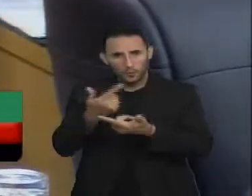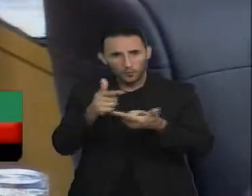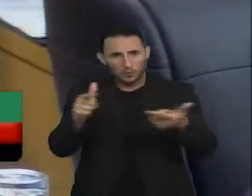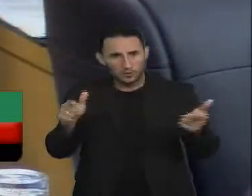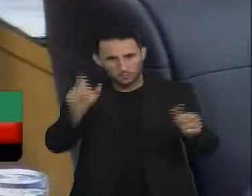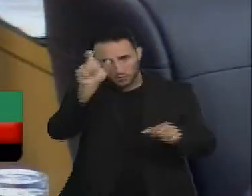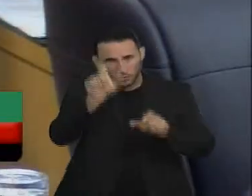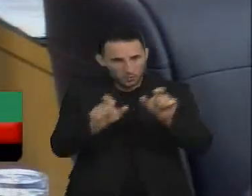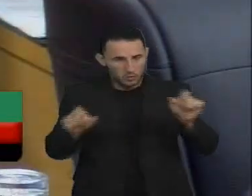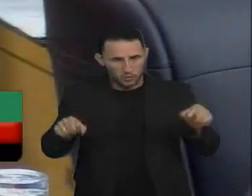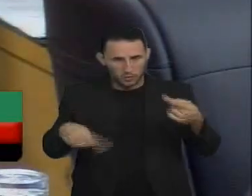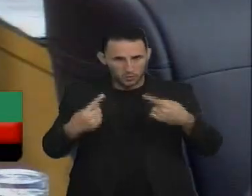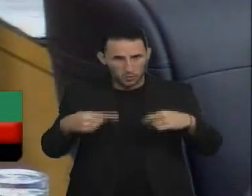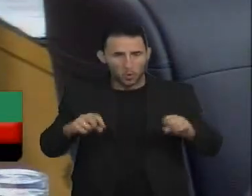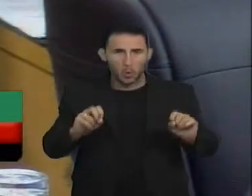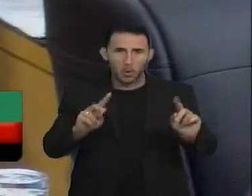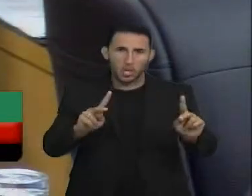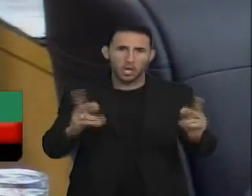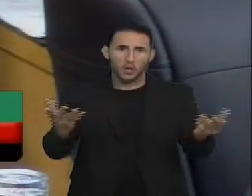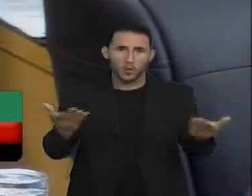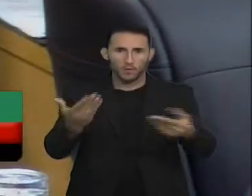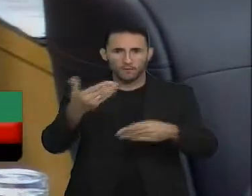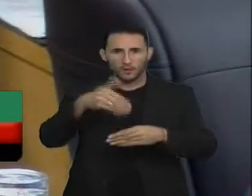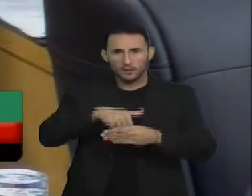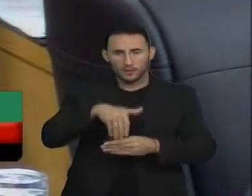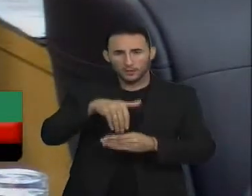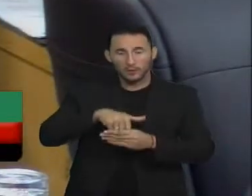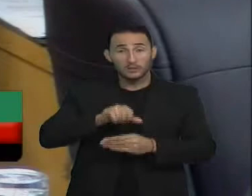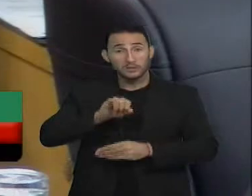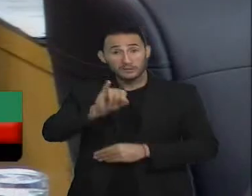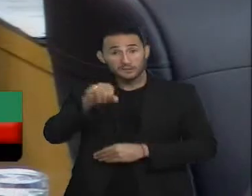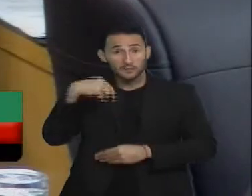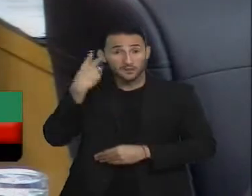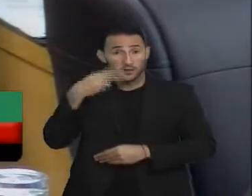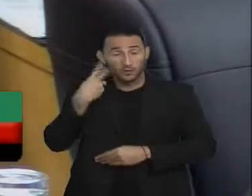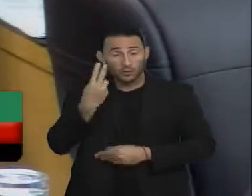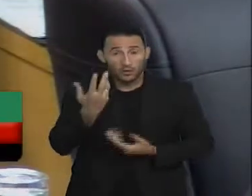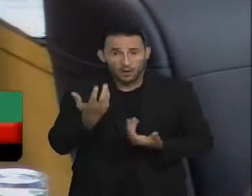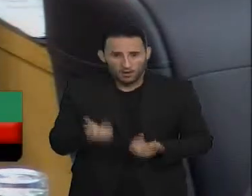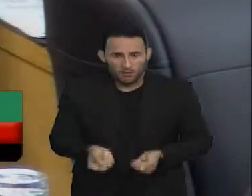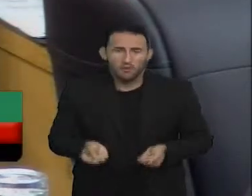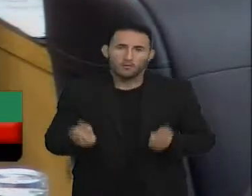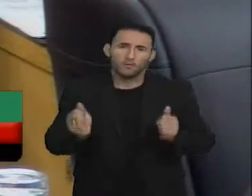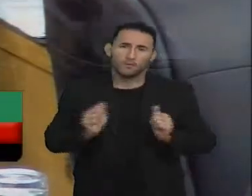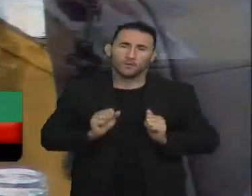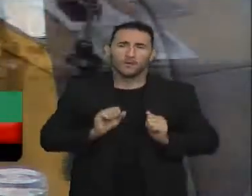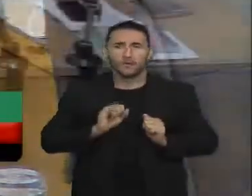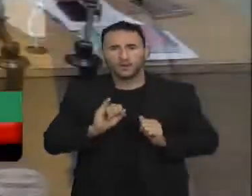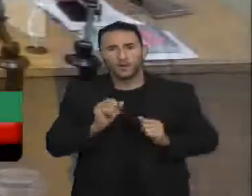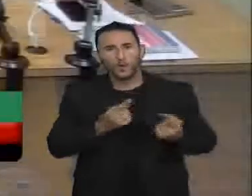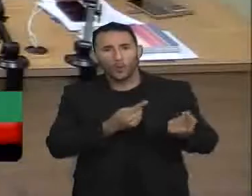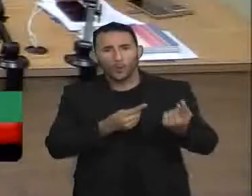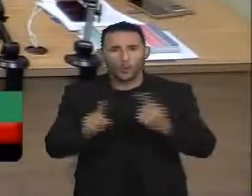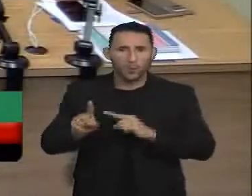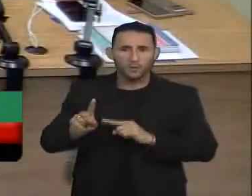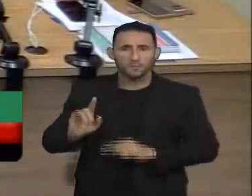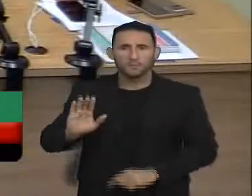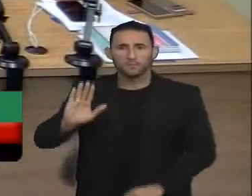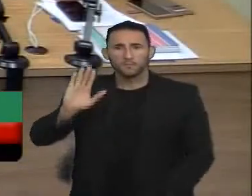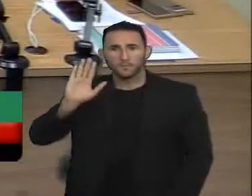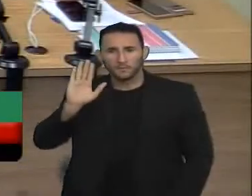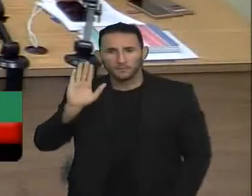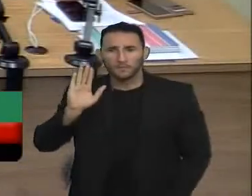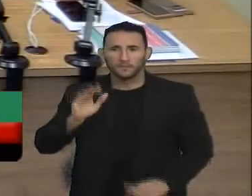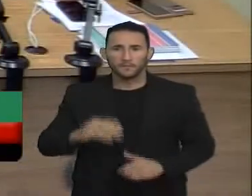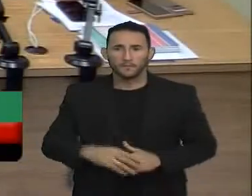Não havendo quem queira discutir, está em votação. Os vereadores favoráveis permaneçam como estão, os